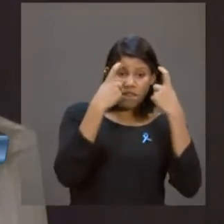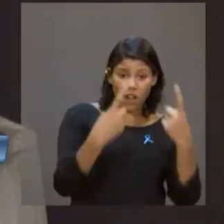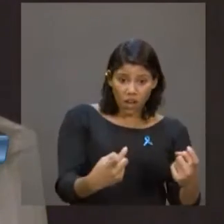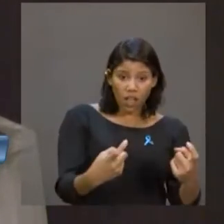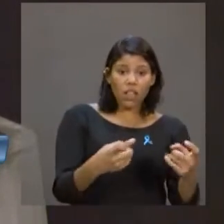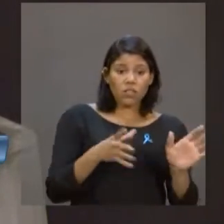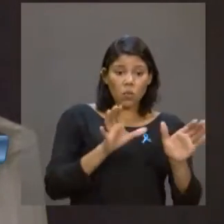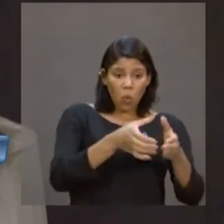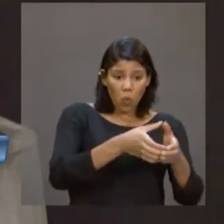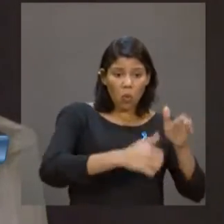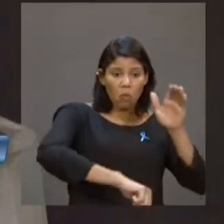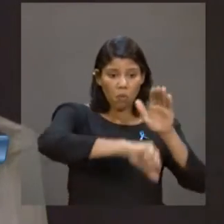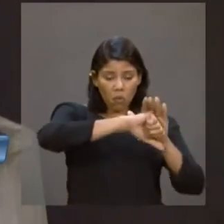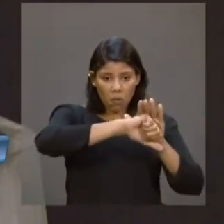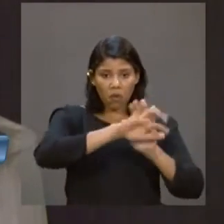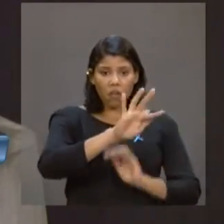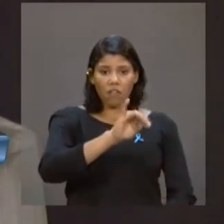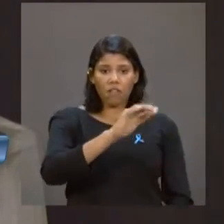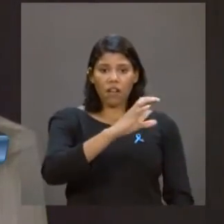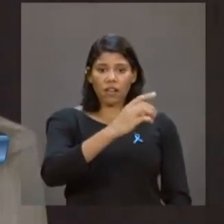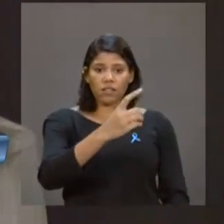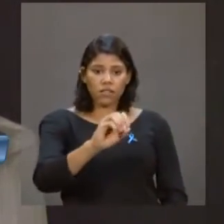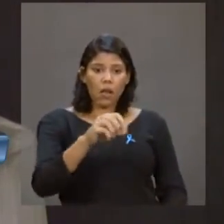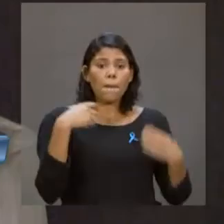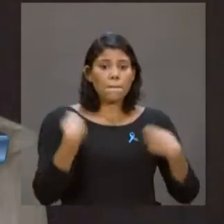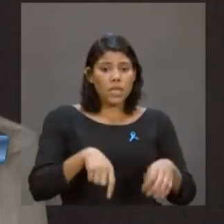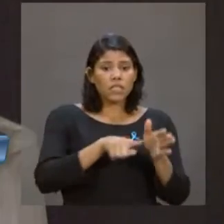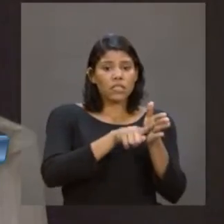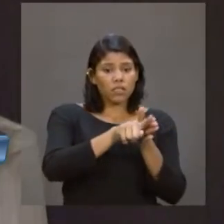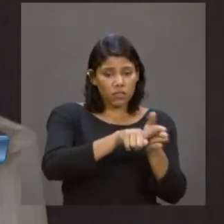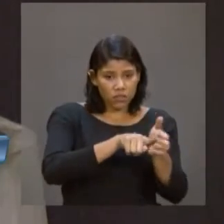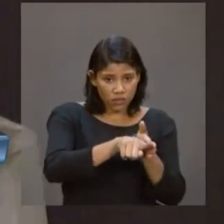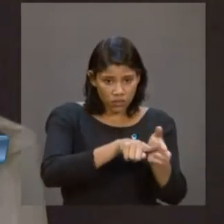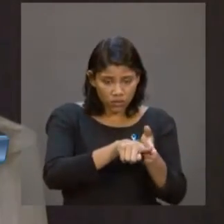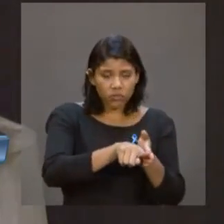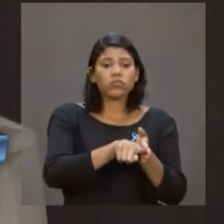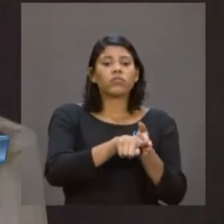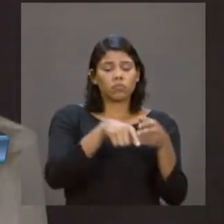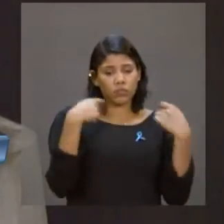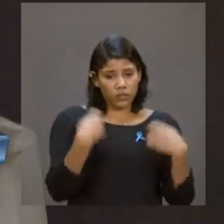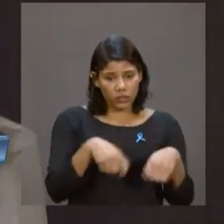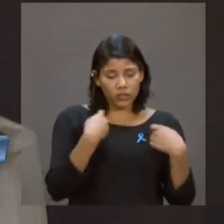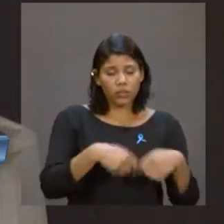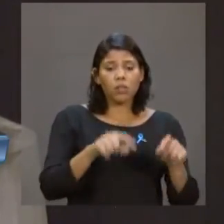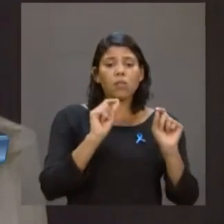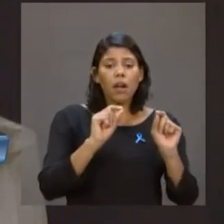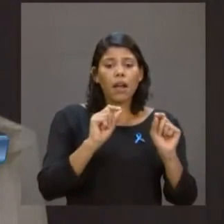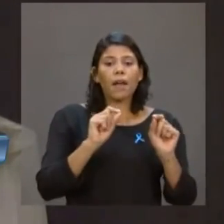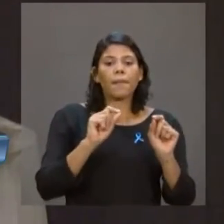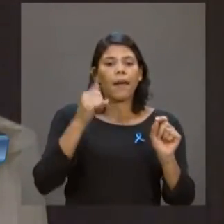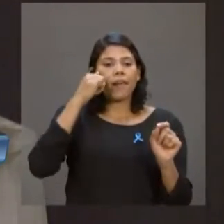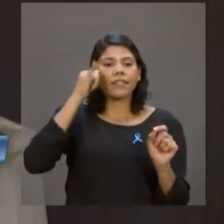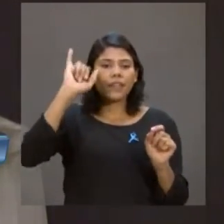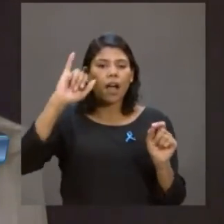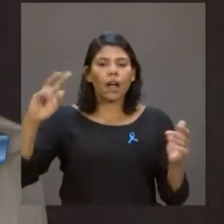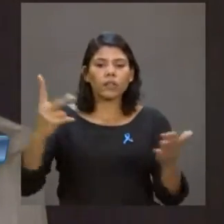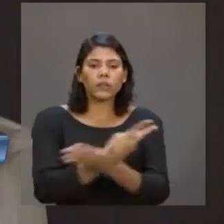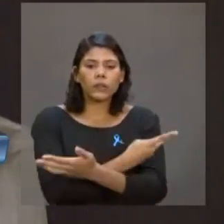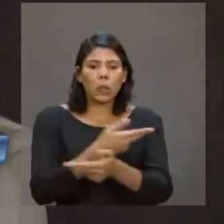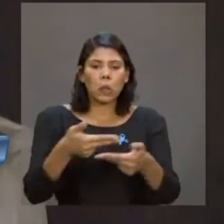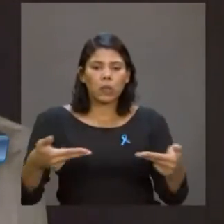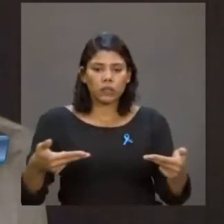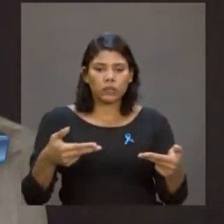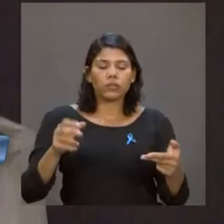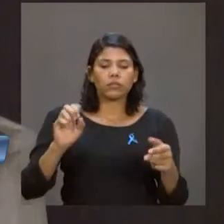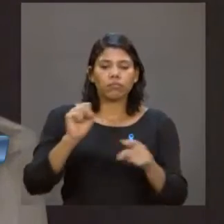dos grupos armados, das facções, que tem que ser investigada, coibida em nome da proteção da sociedade, do indivíduo,